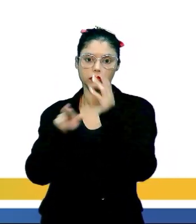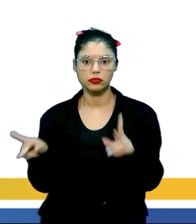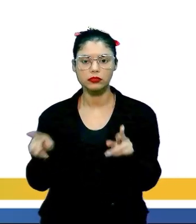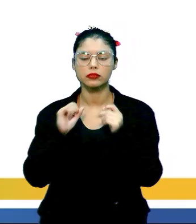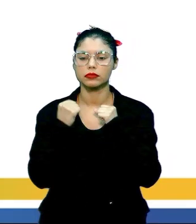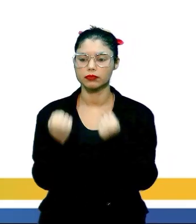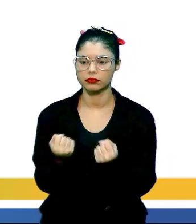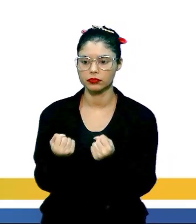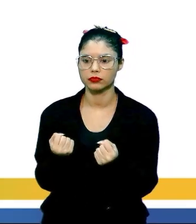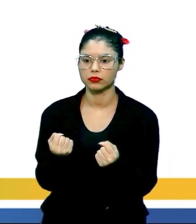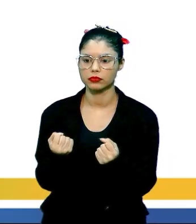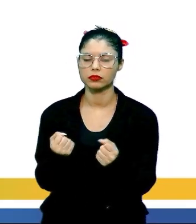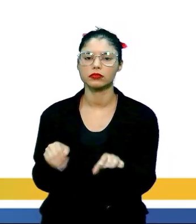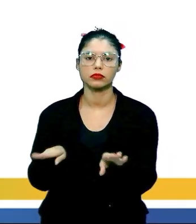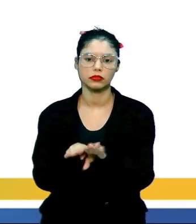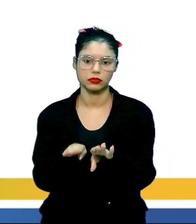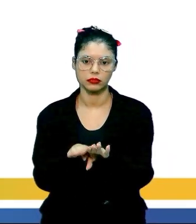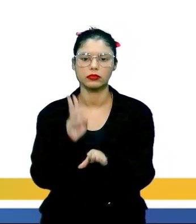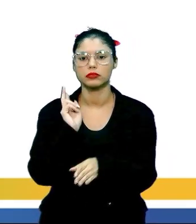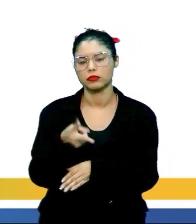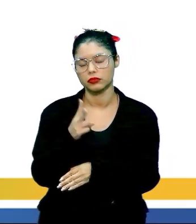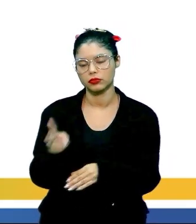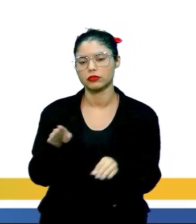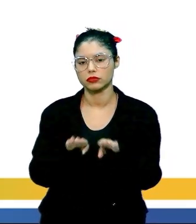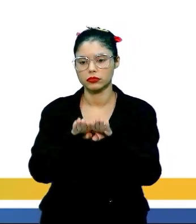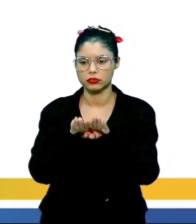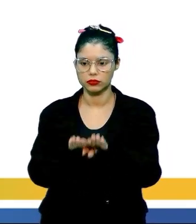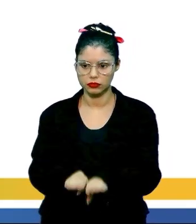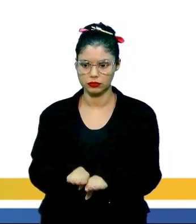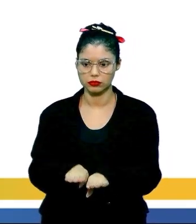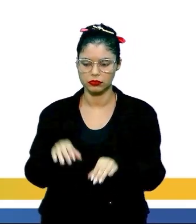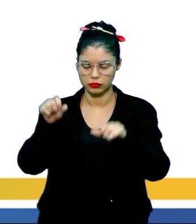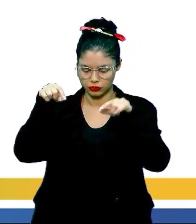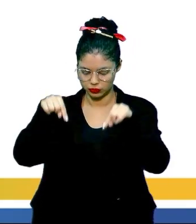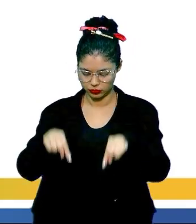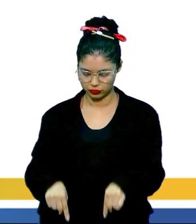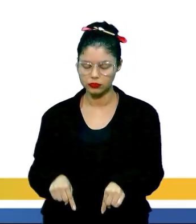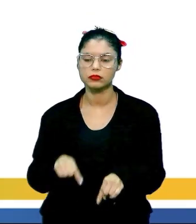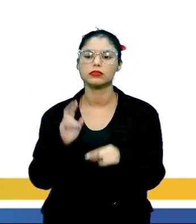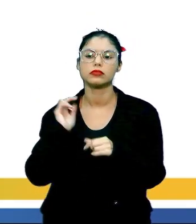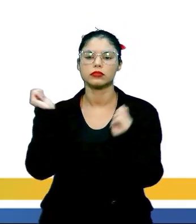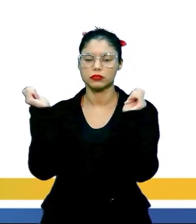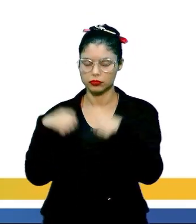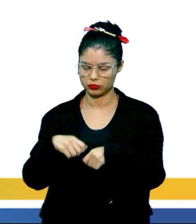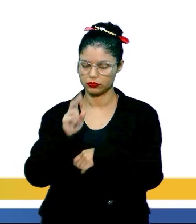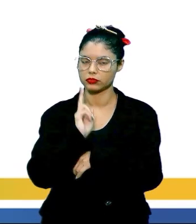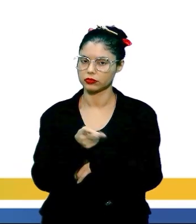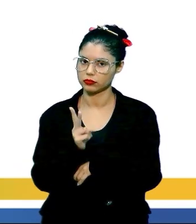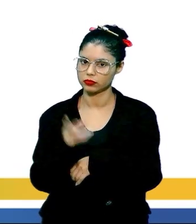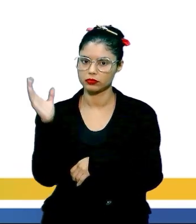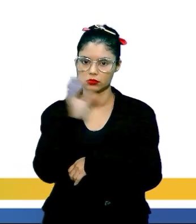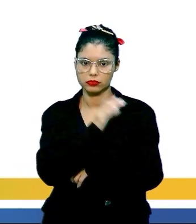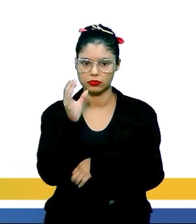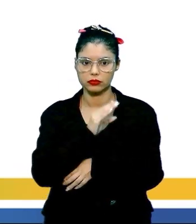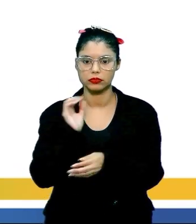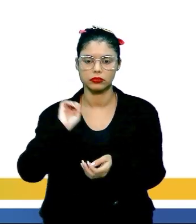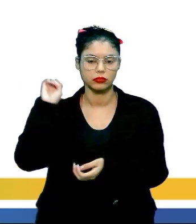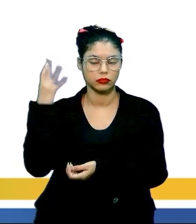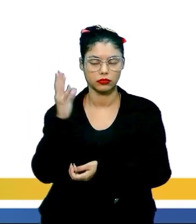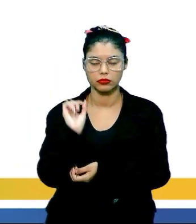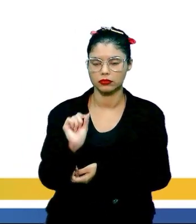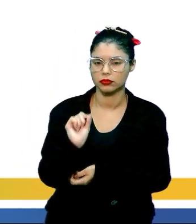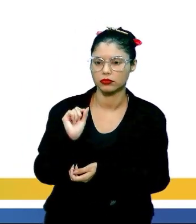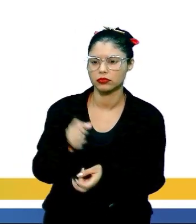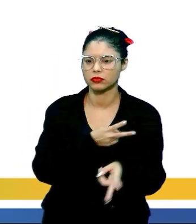diferentes, eles vão chegar ao chão com a mesma intensidade, ou seja, eles possuem a mesma aceleração. Nesse caso,